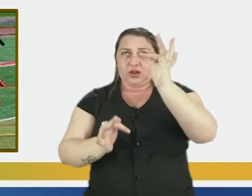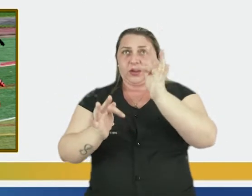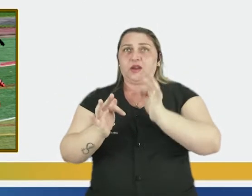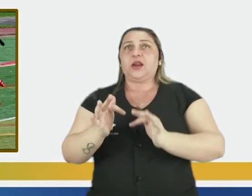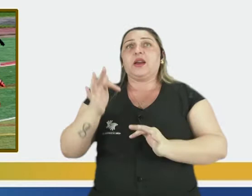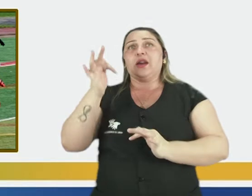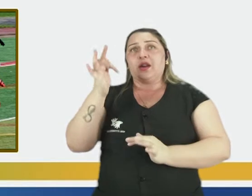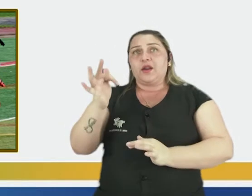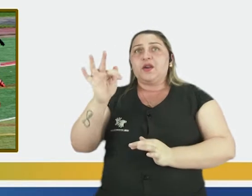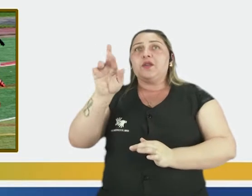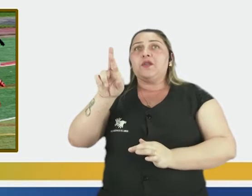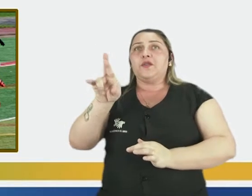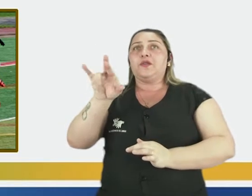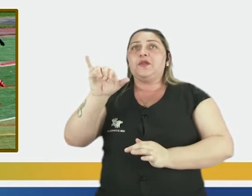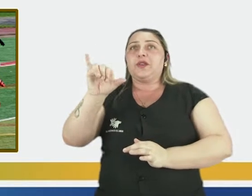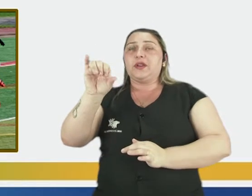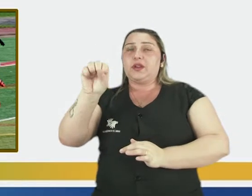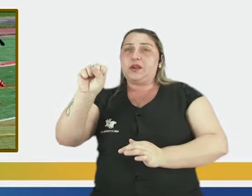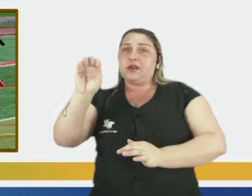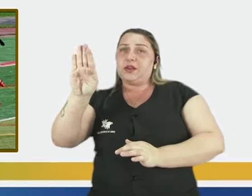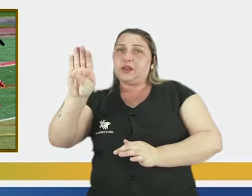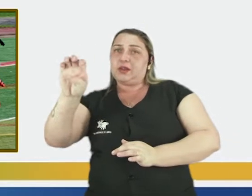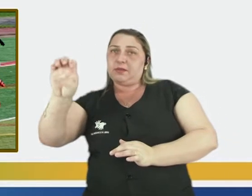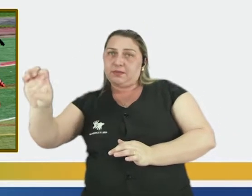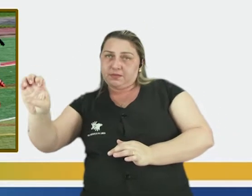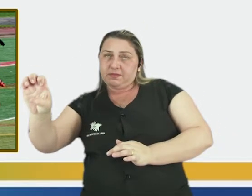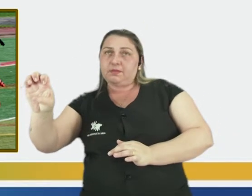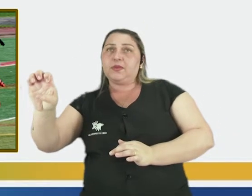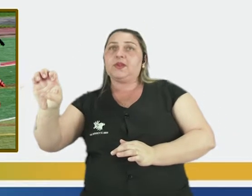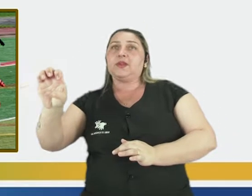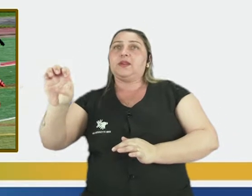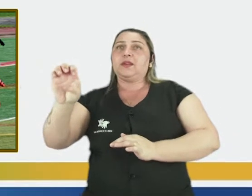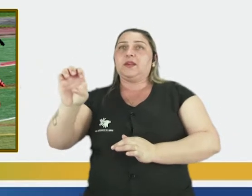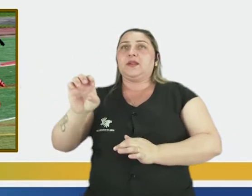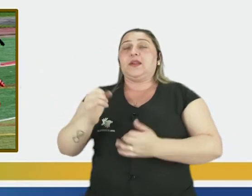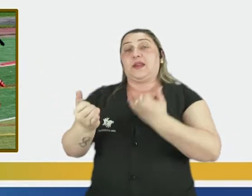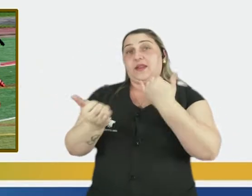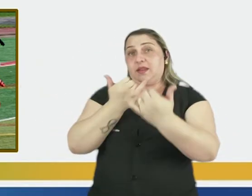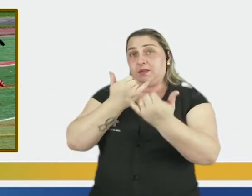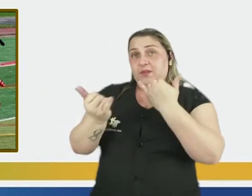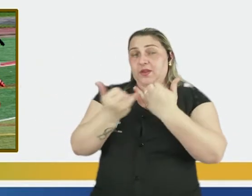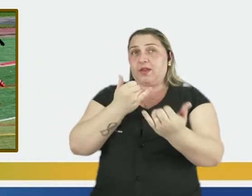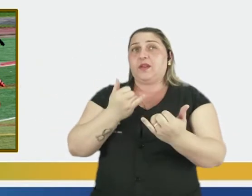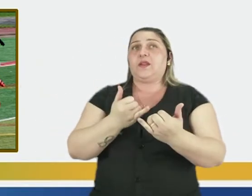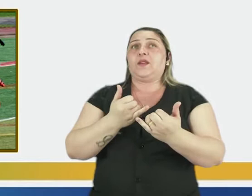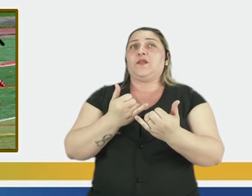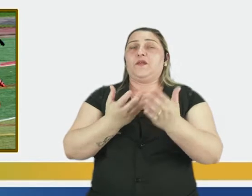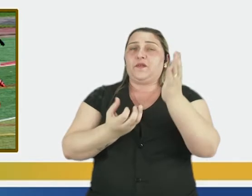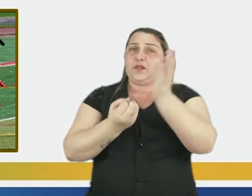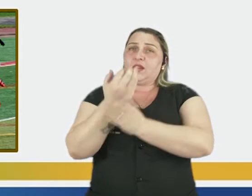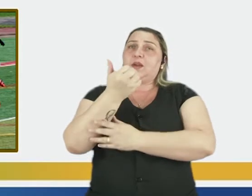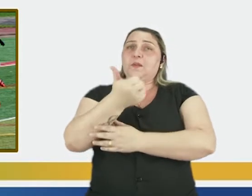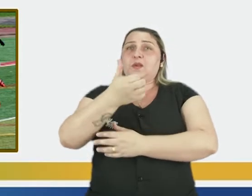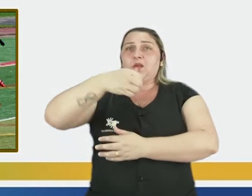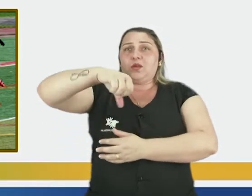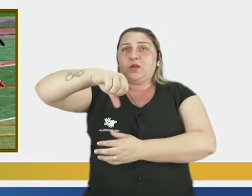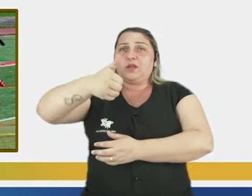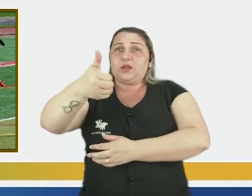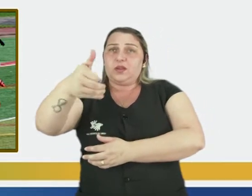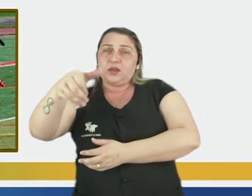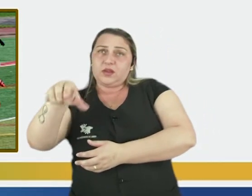Frisbee Piers, a denominação dada ao esporte. Criado por volta de